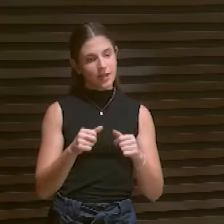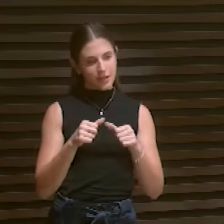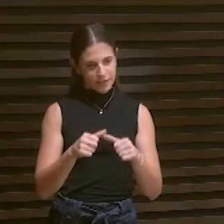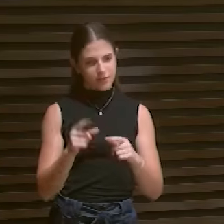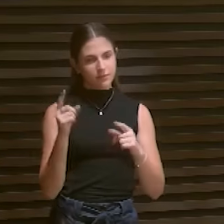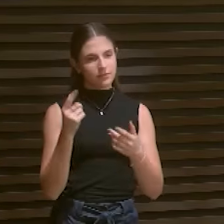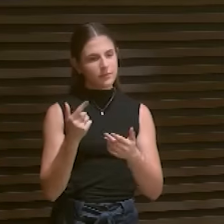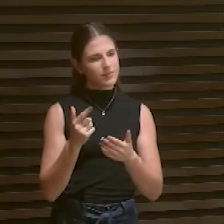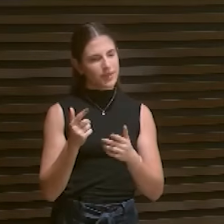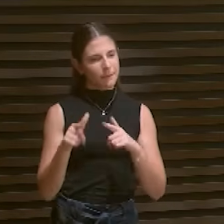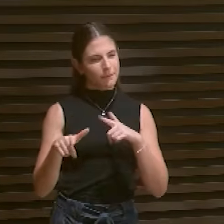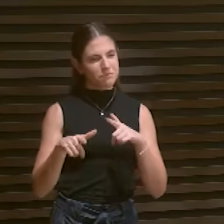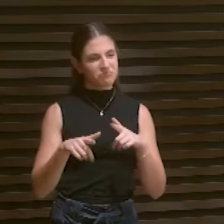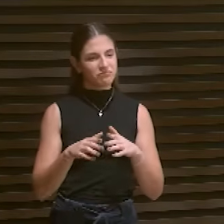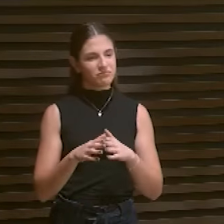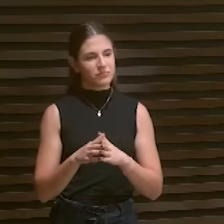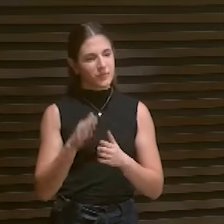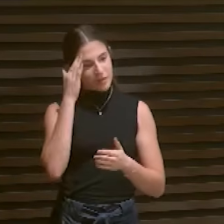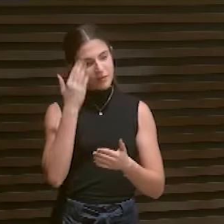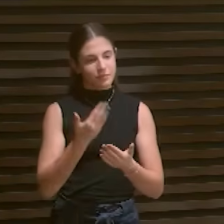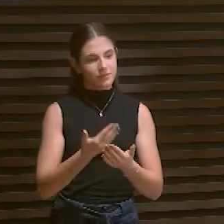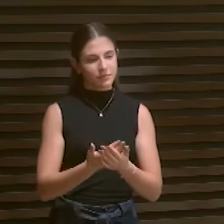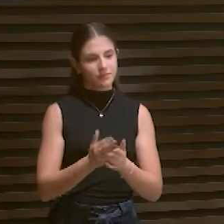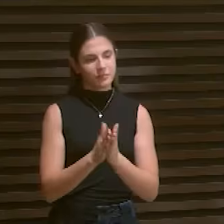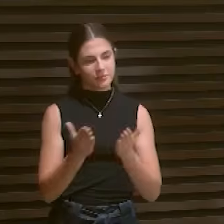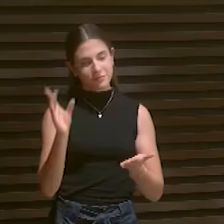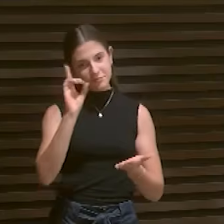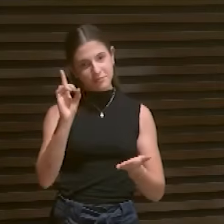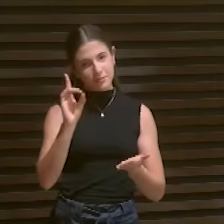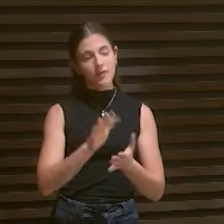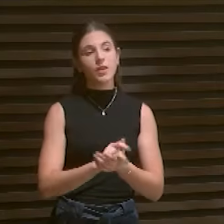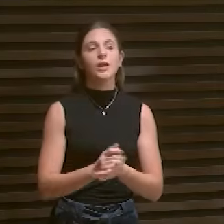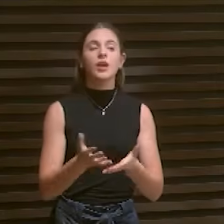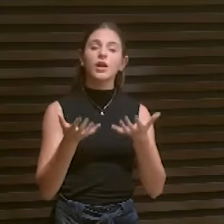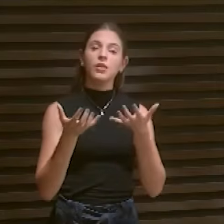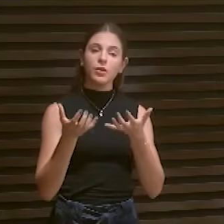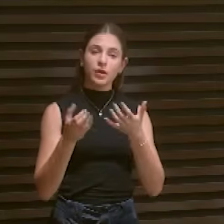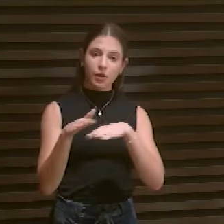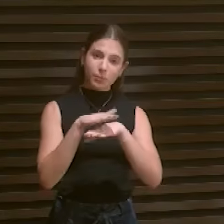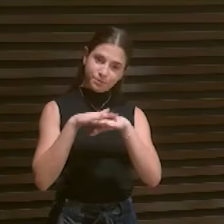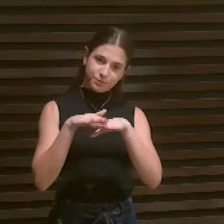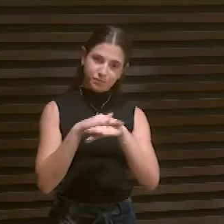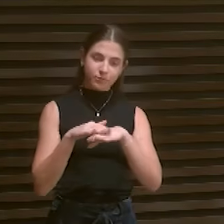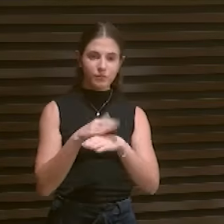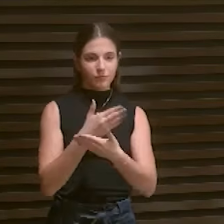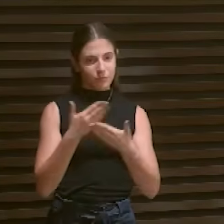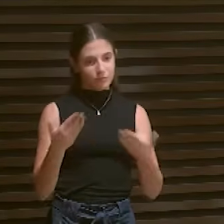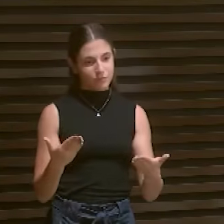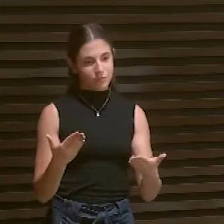objetivo hoje aqui é tratar com vocês de uma das coisas que nós